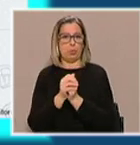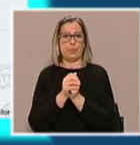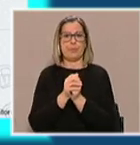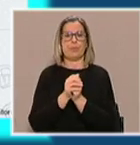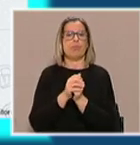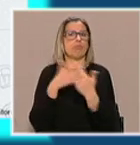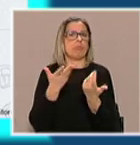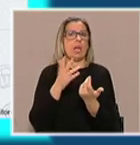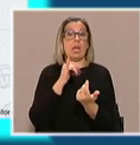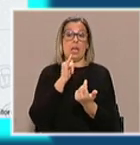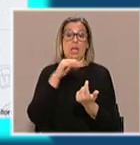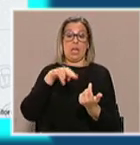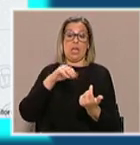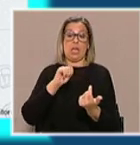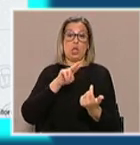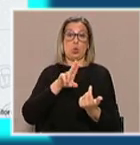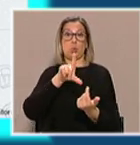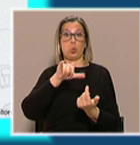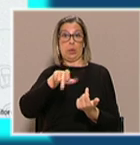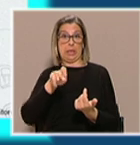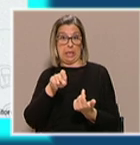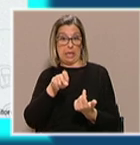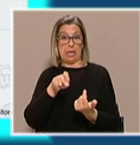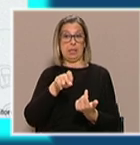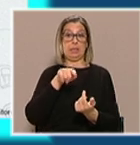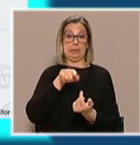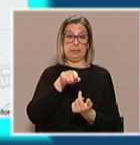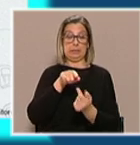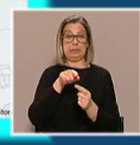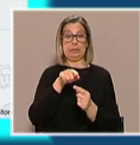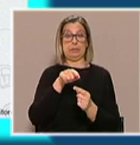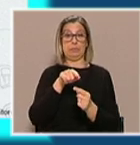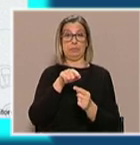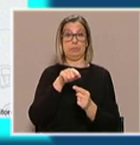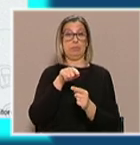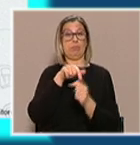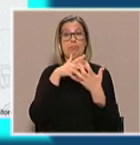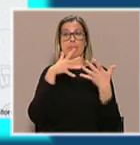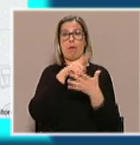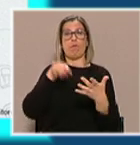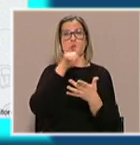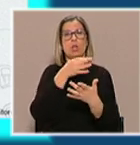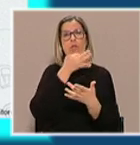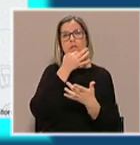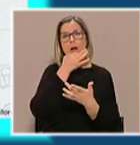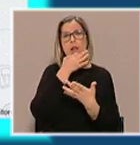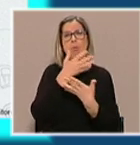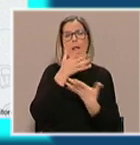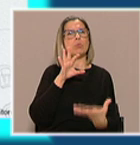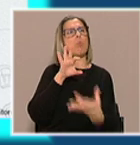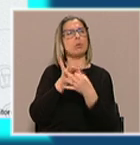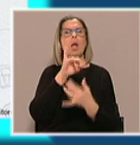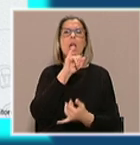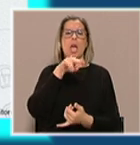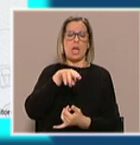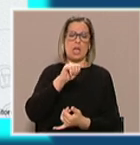exemplo da insulina. No caso da insulina, normalmente vocês falam muito e conseguem associar a